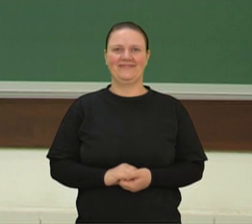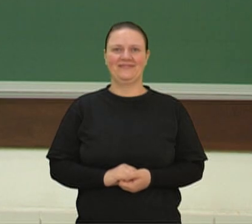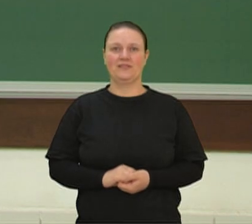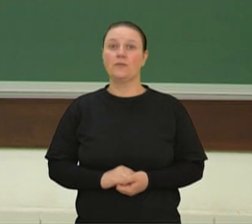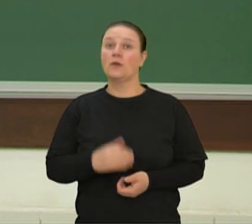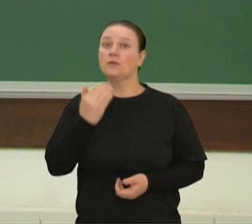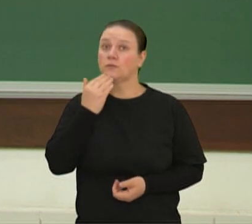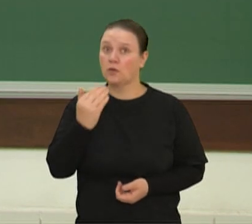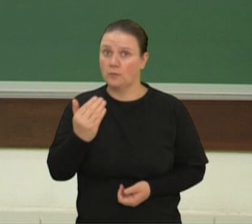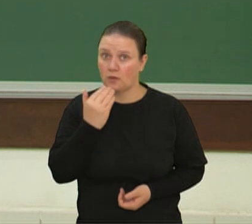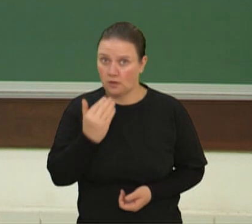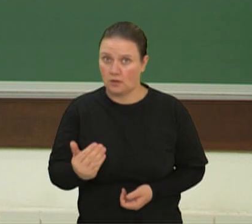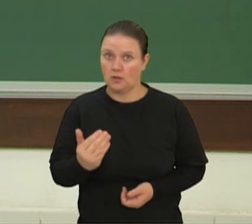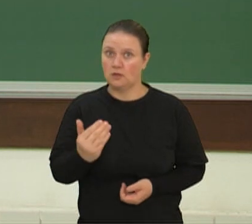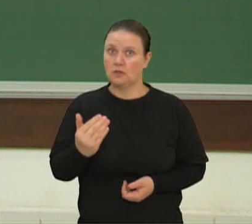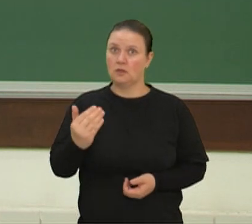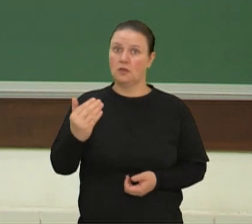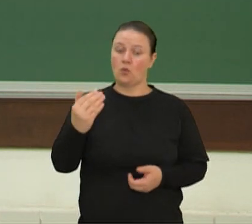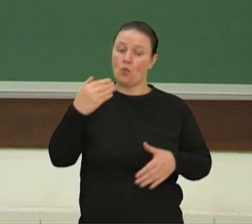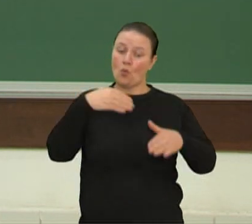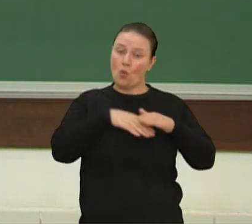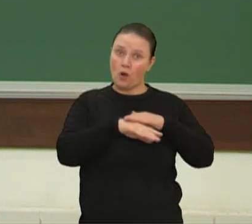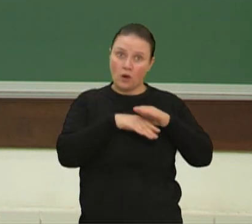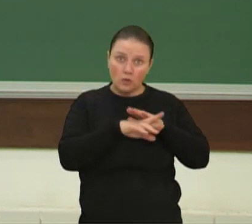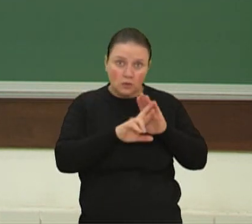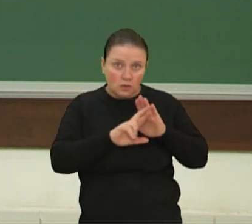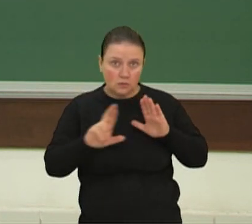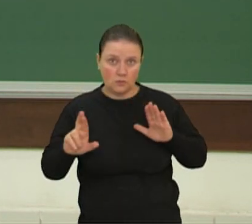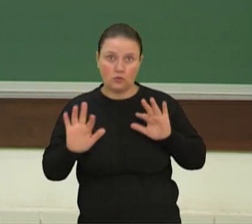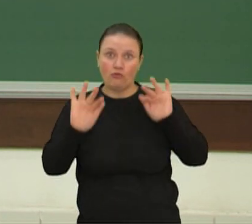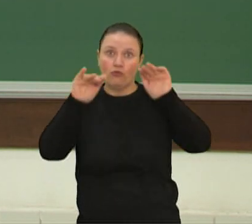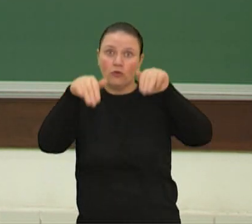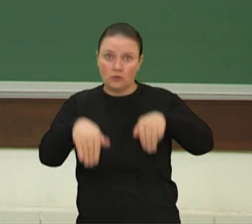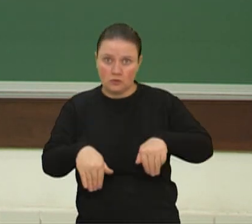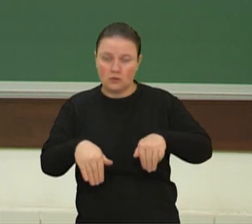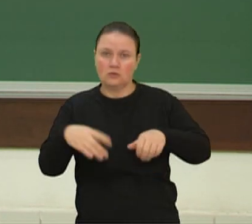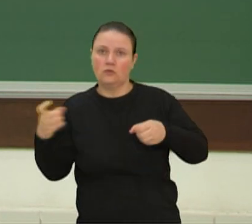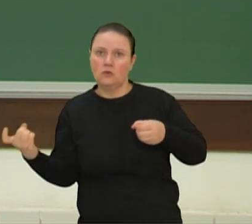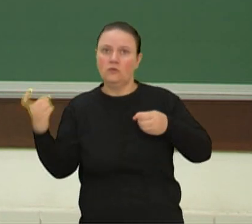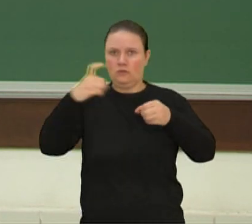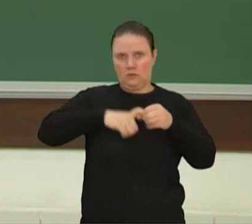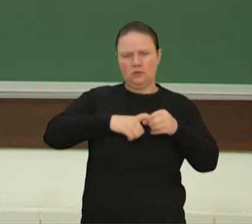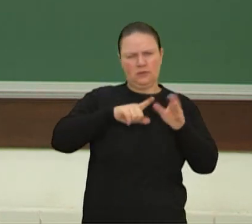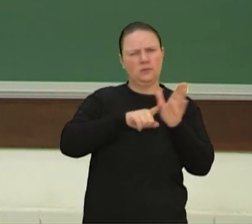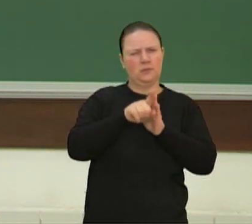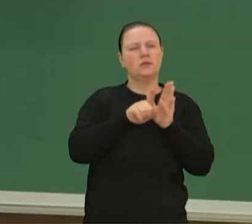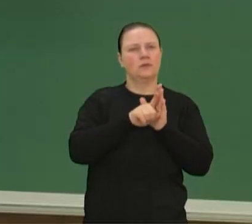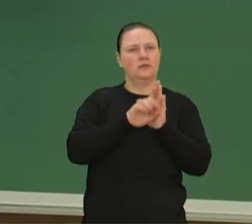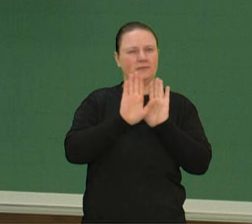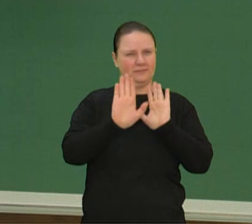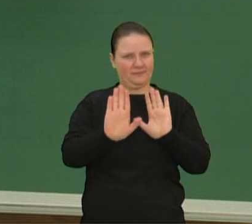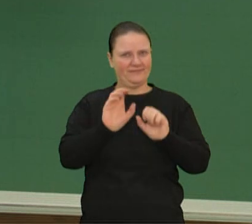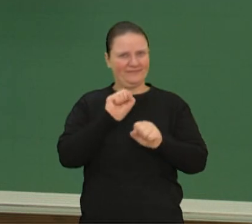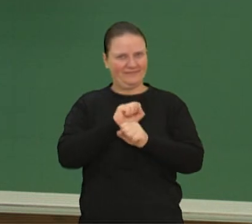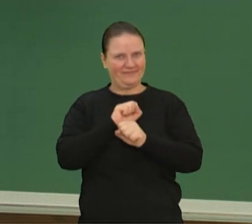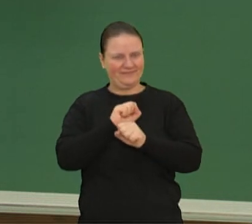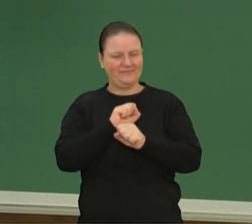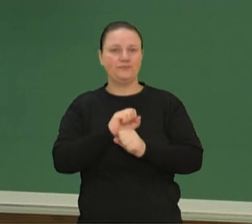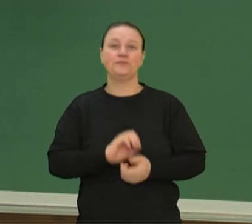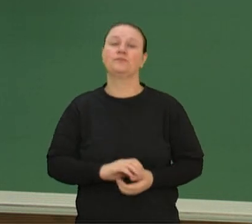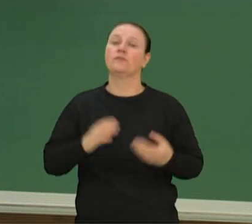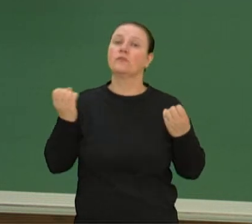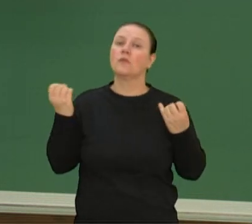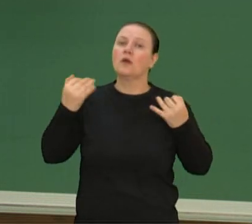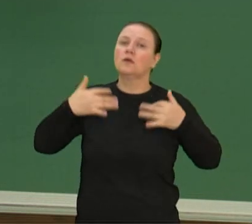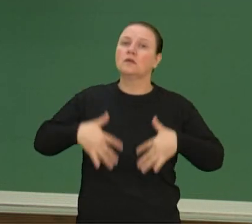Eu peço que você guarde as suas respostas, porque no final dessa aula nós vamos retornar com essa questão. Então, quando falamos